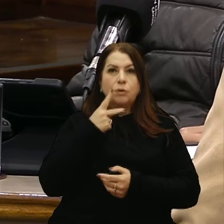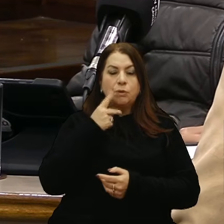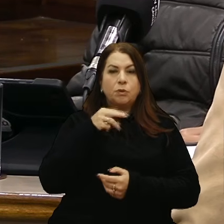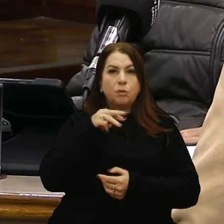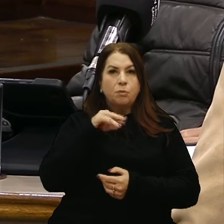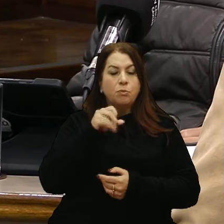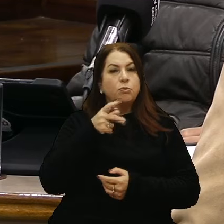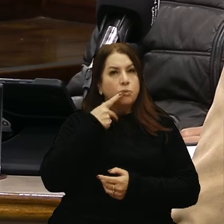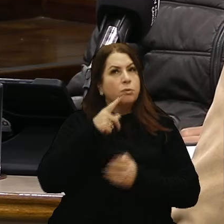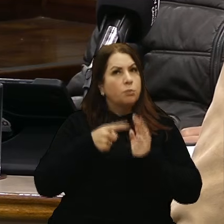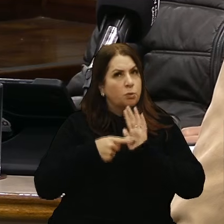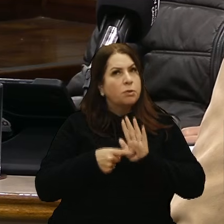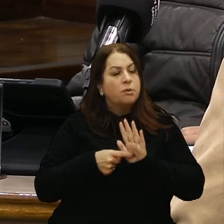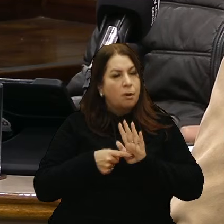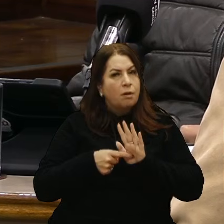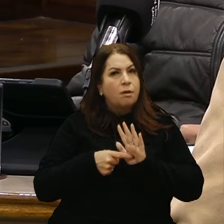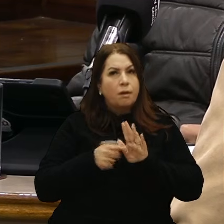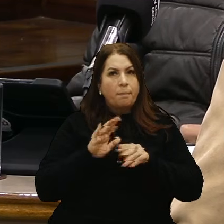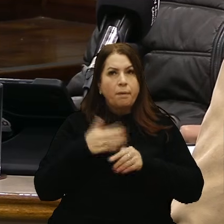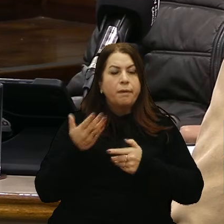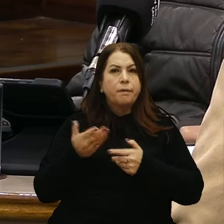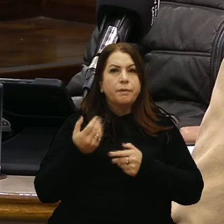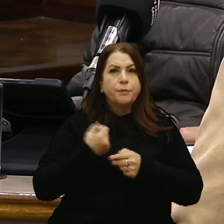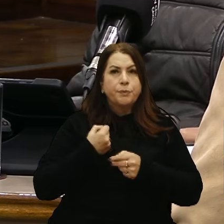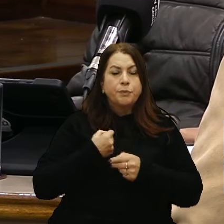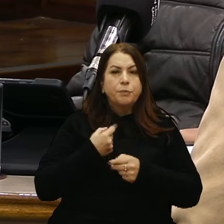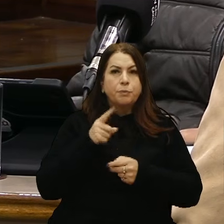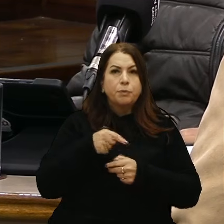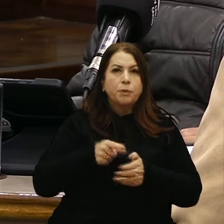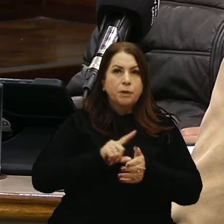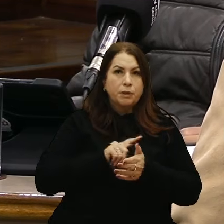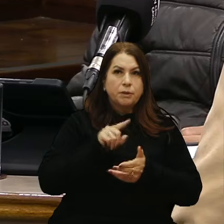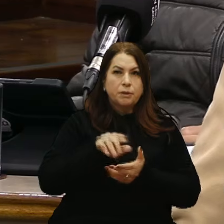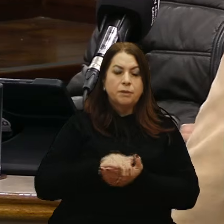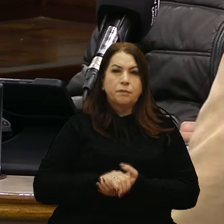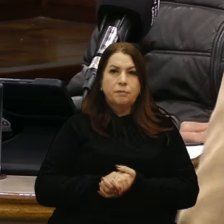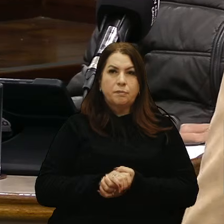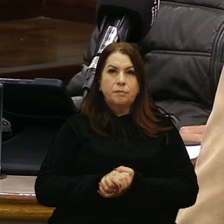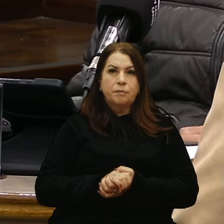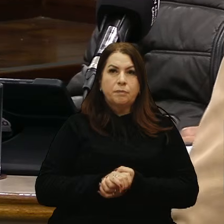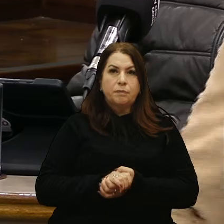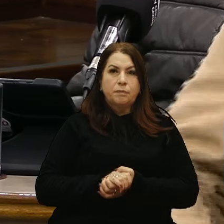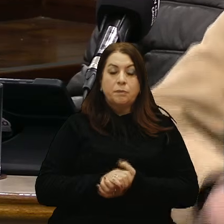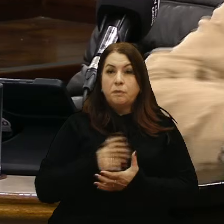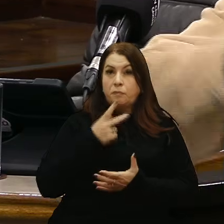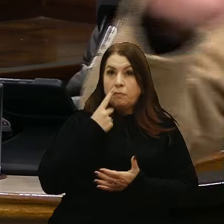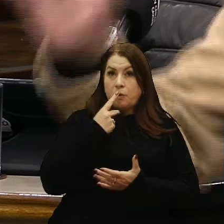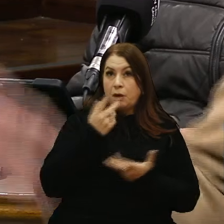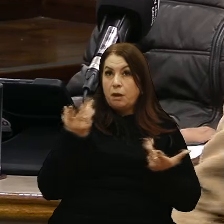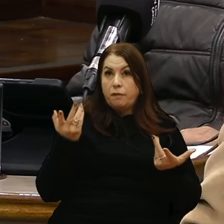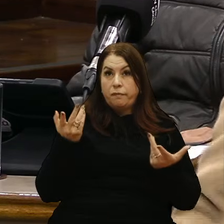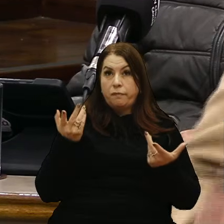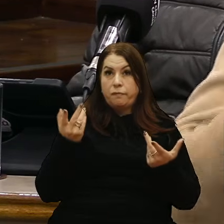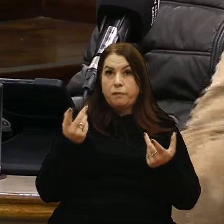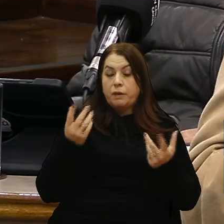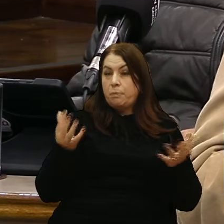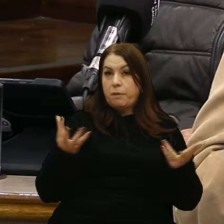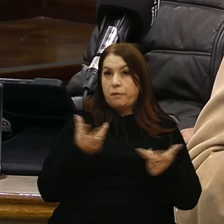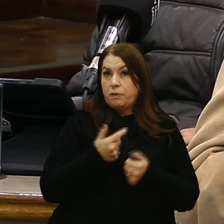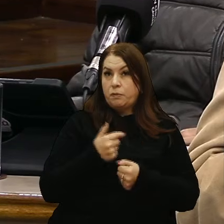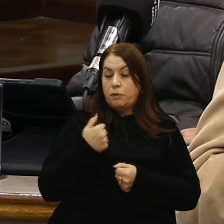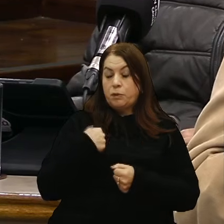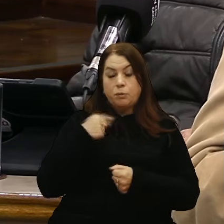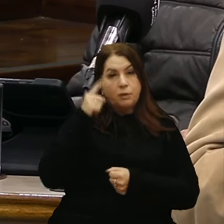acho que o senhor deveria demonstrar mais esses números, como é que era antes do senhor aqui, porque se pregava que era uma maravilha, inclusive